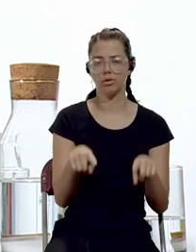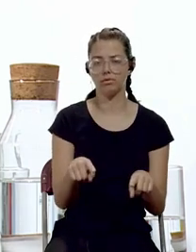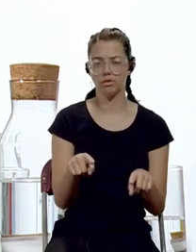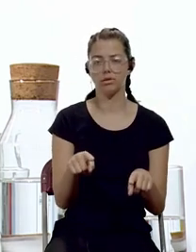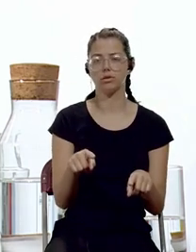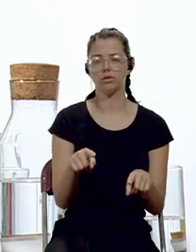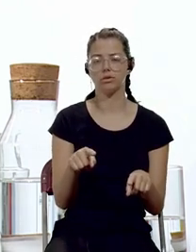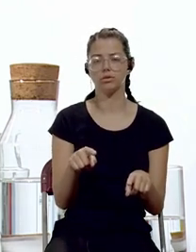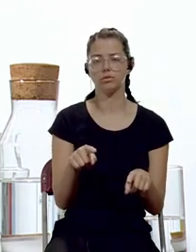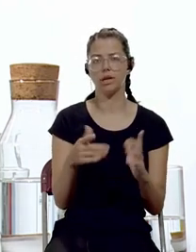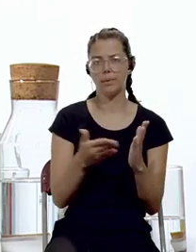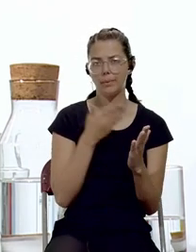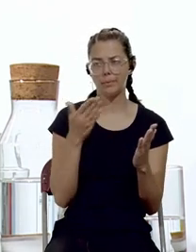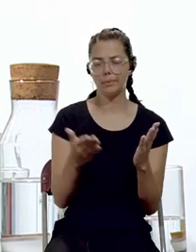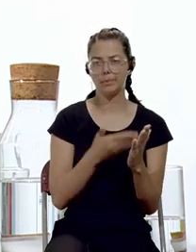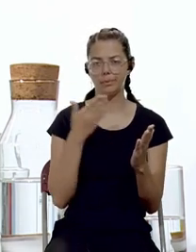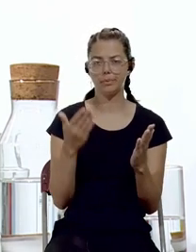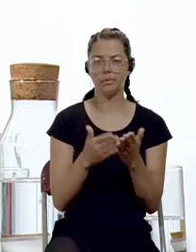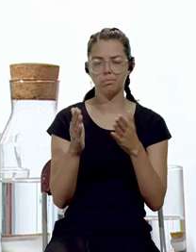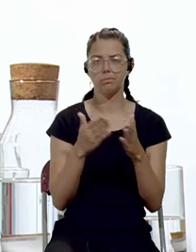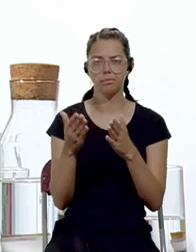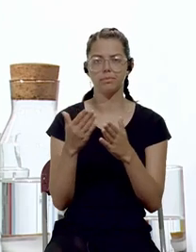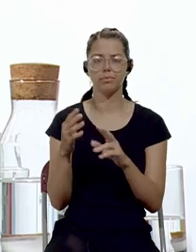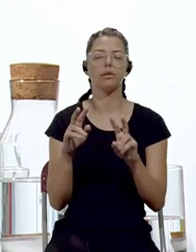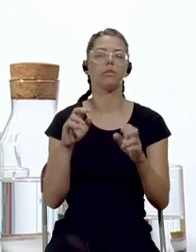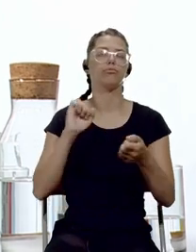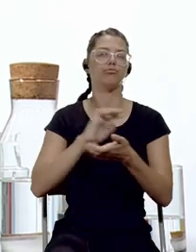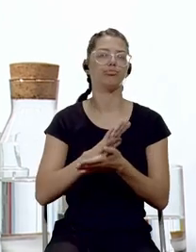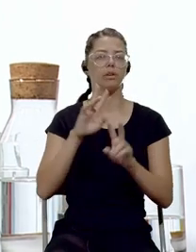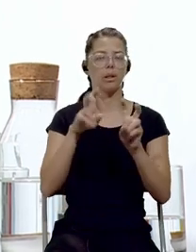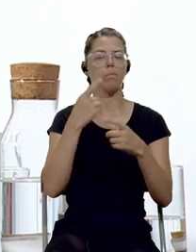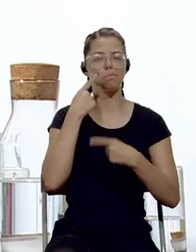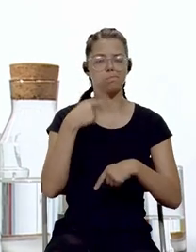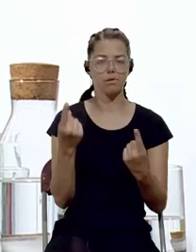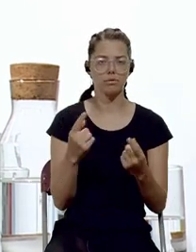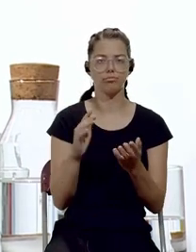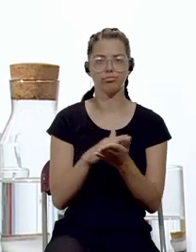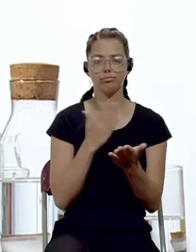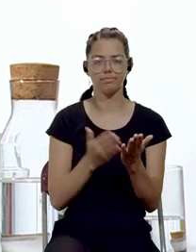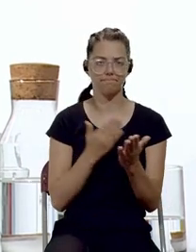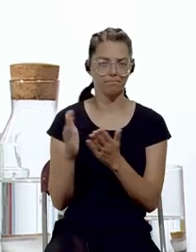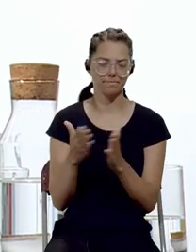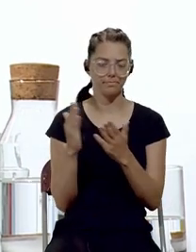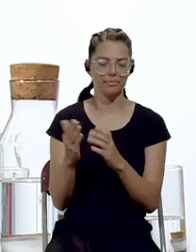em fascículos e está a sair com o Jornal Público em fascículos. E eu, nesse livro,